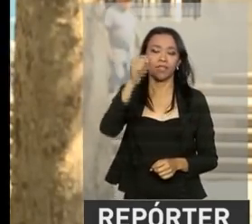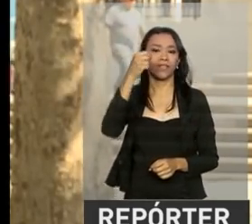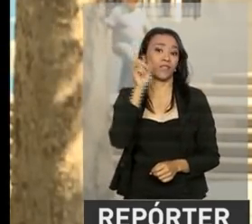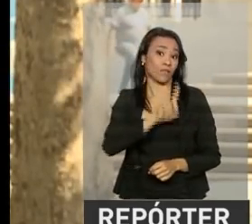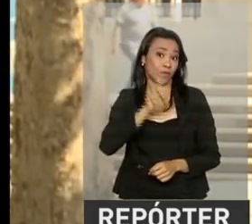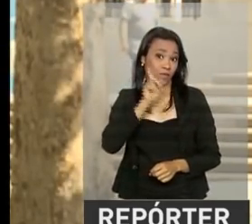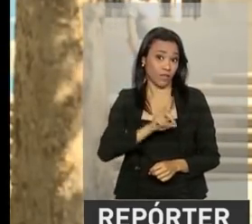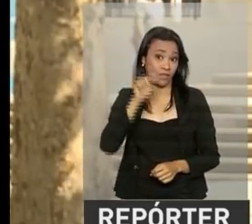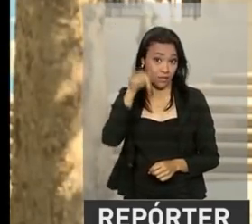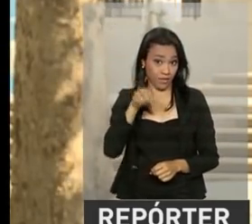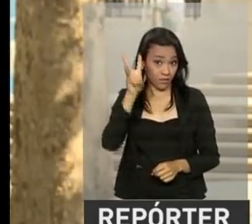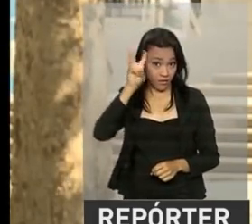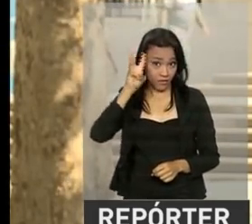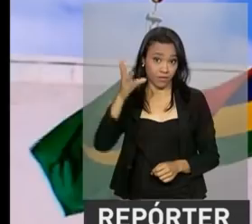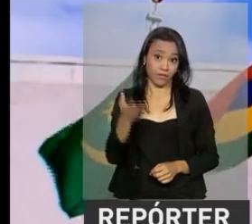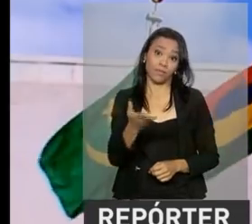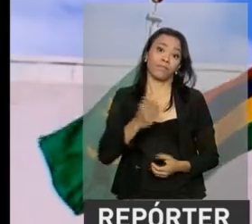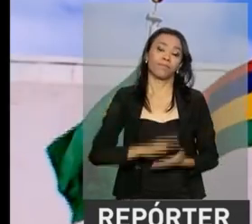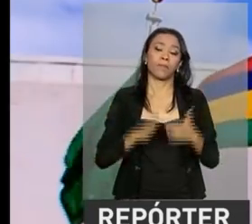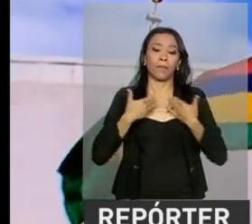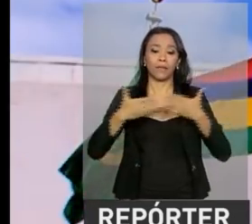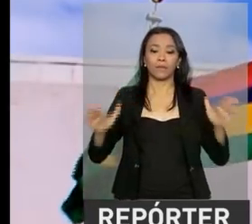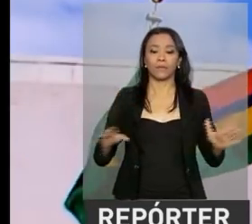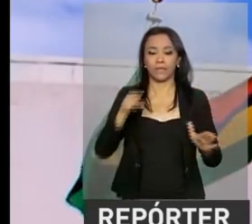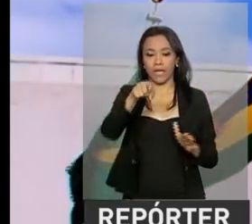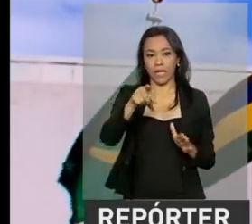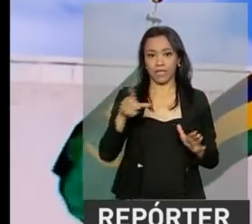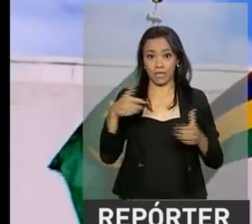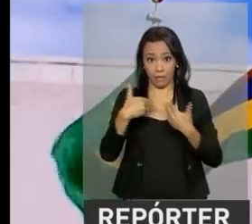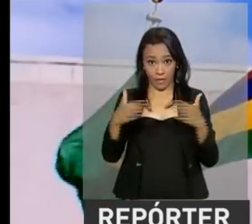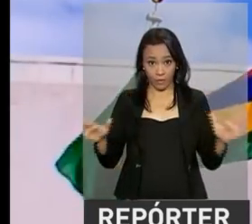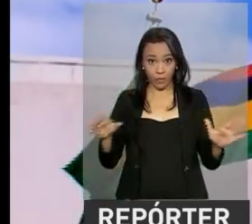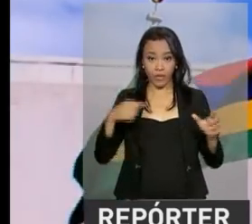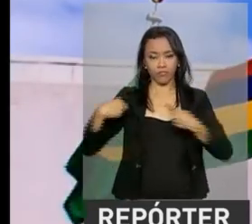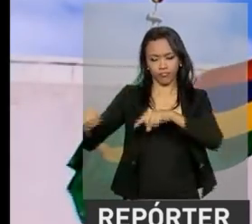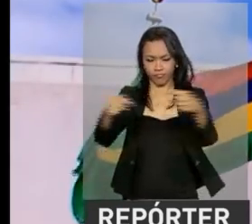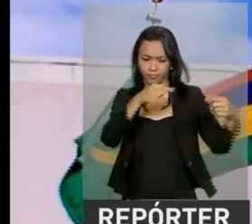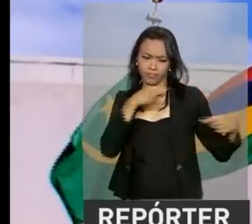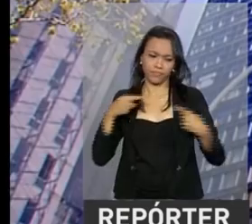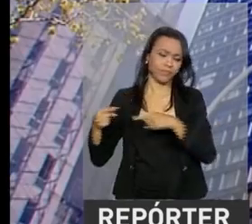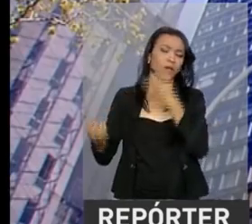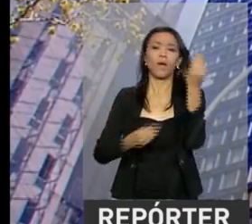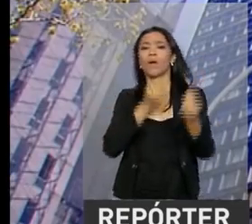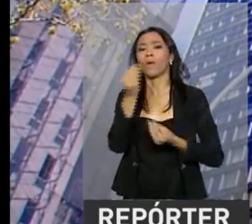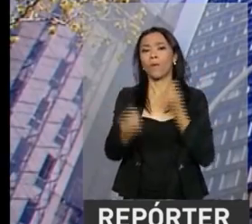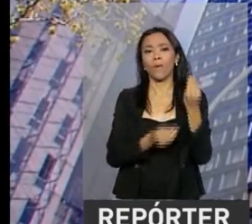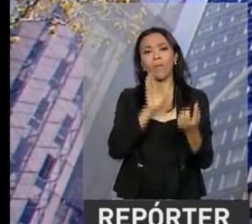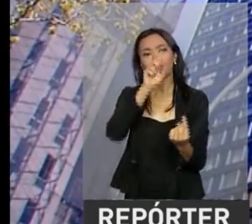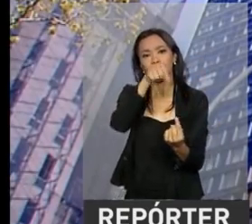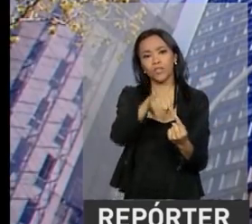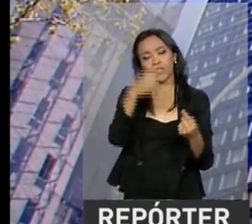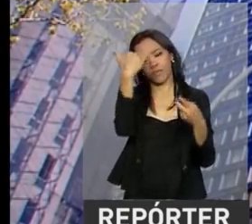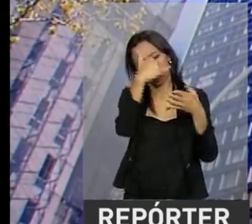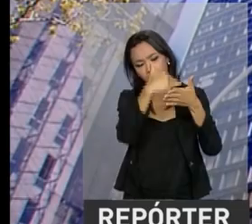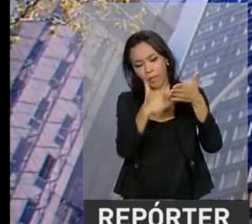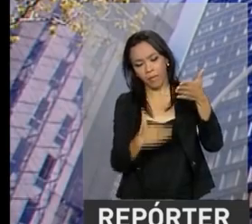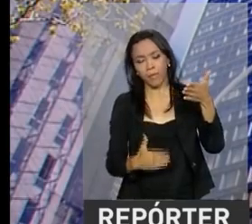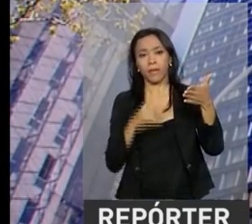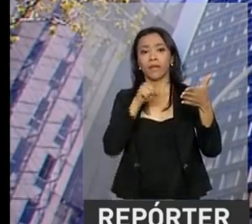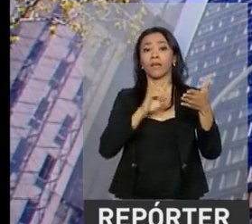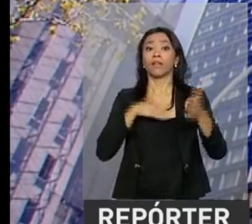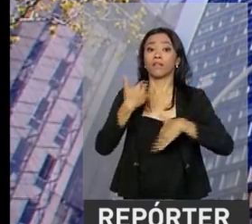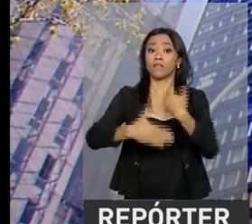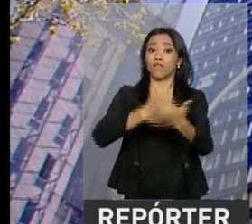Unidos, nesta terça-feira. A Assembleia quer incentivar o debate de como colocar em prática os Objetivos de